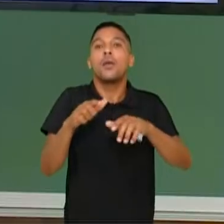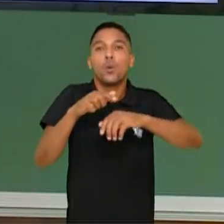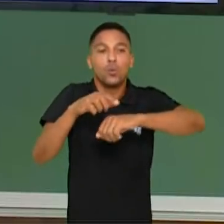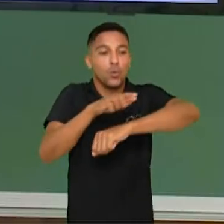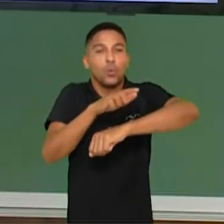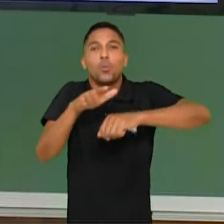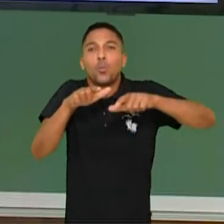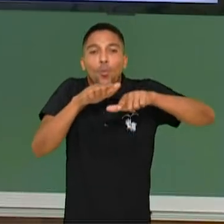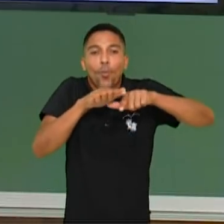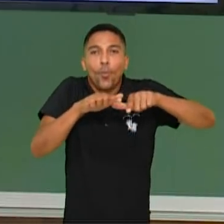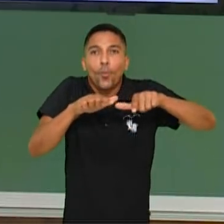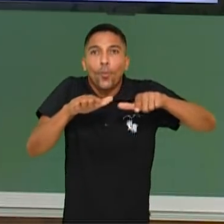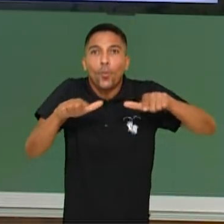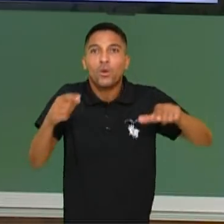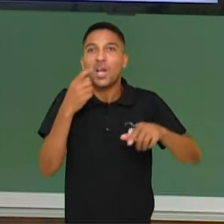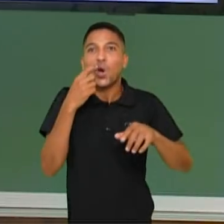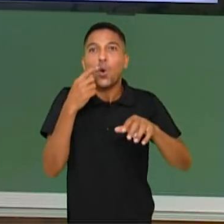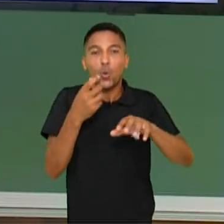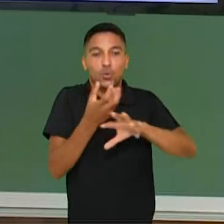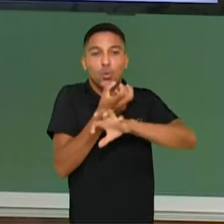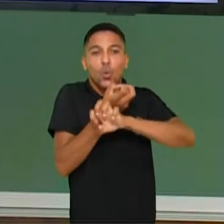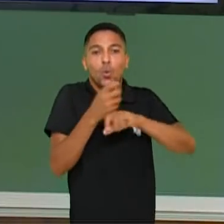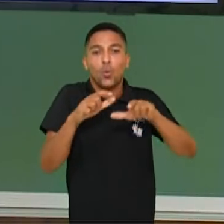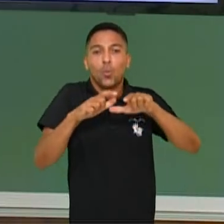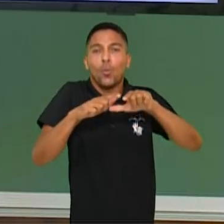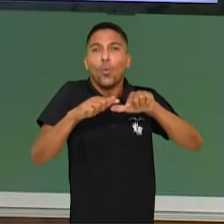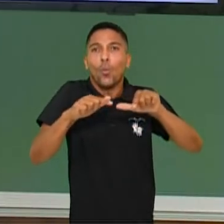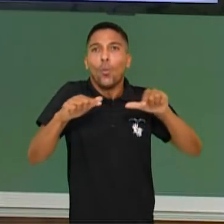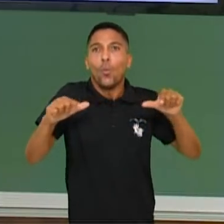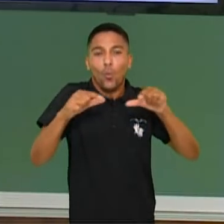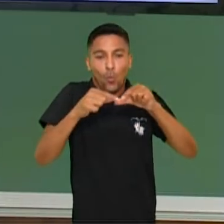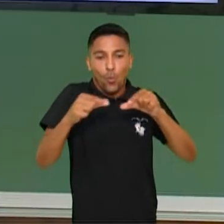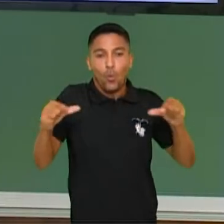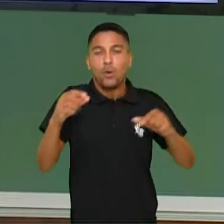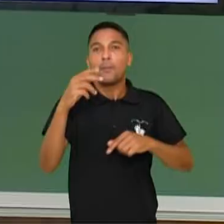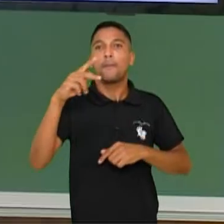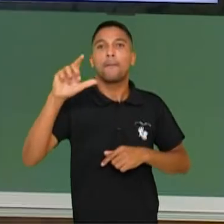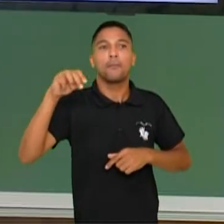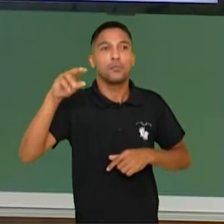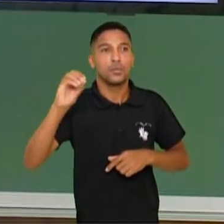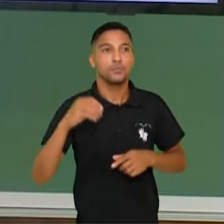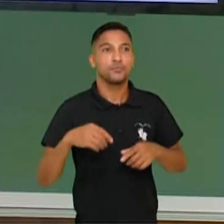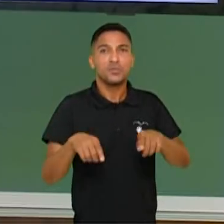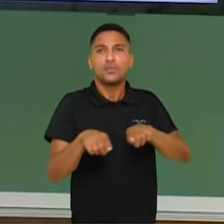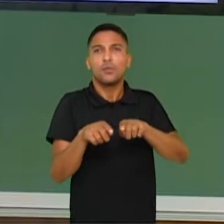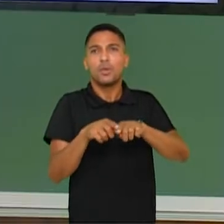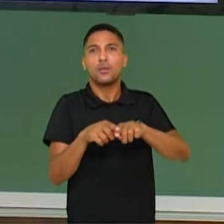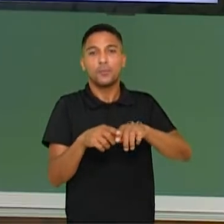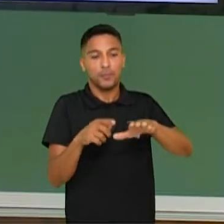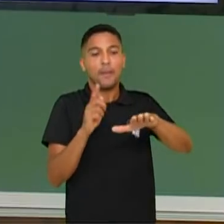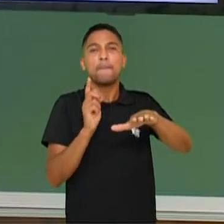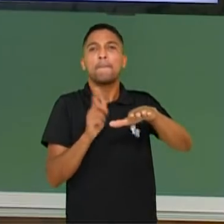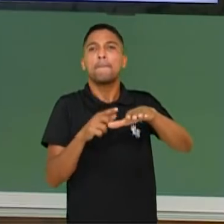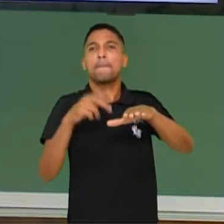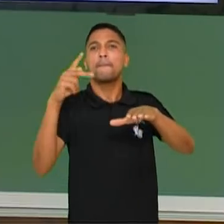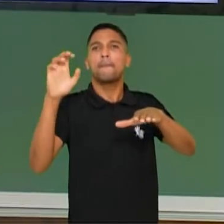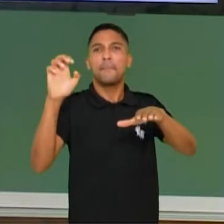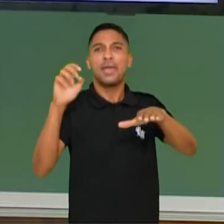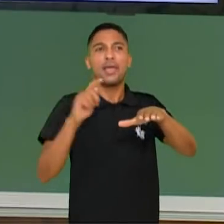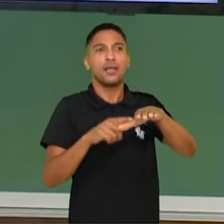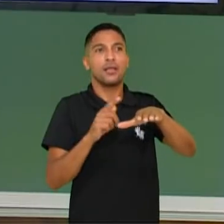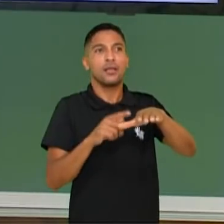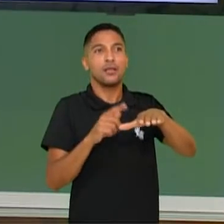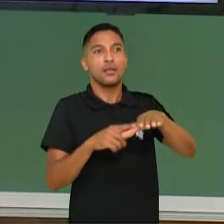nosso pé, no nosso calcanhar, nós temos o osso chamado talos, que ele é um osso do tipo curto,